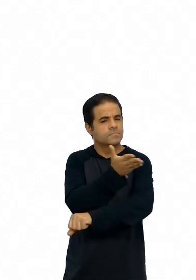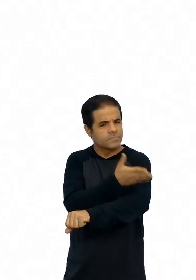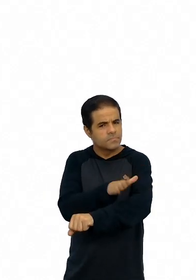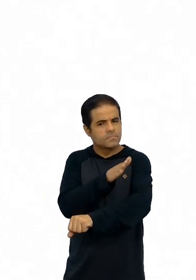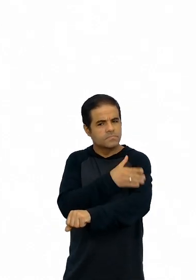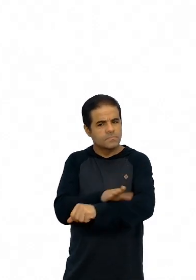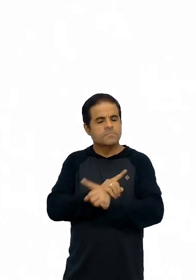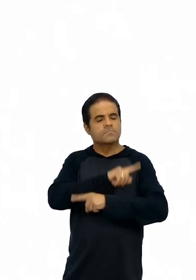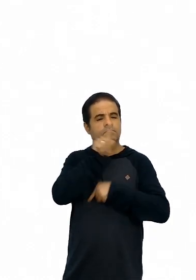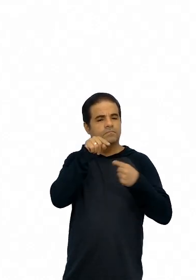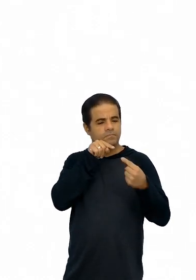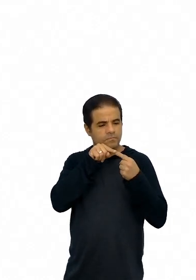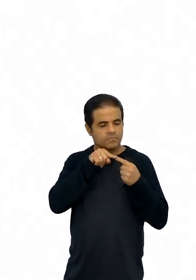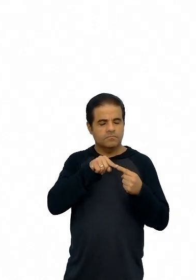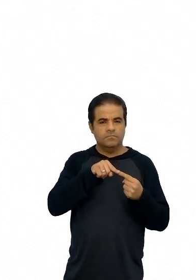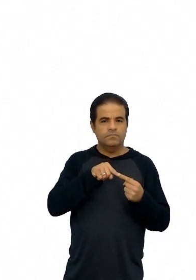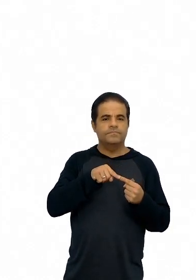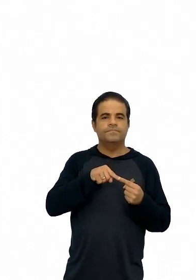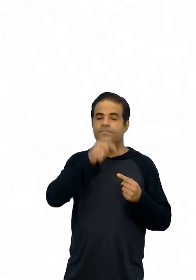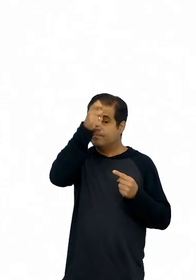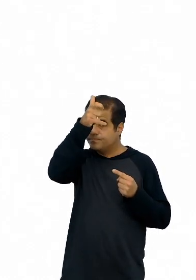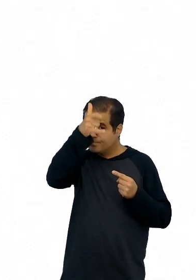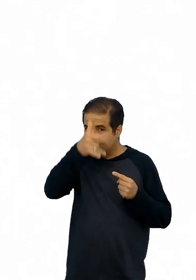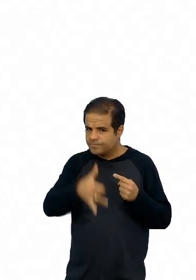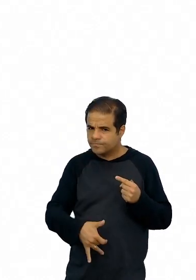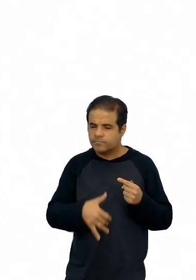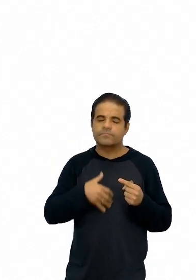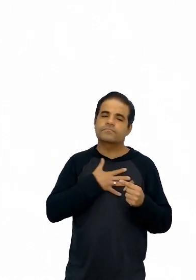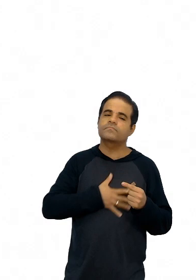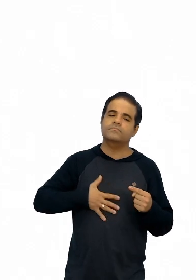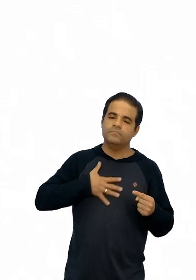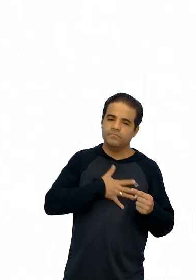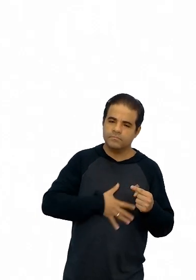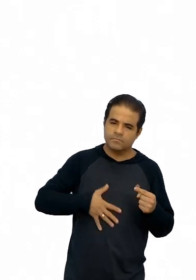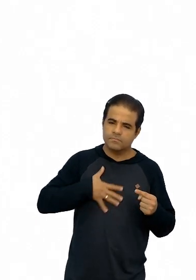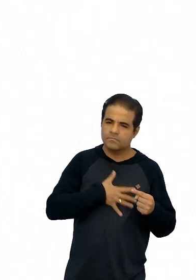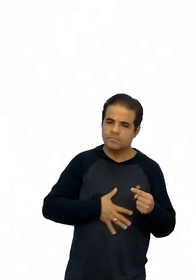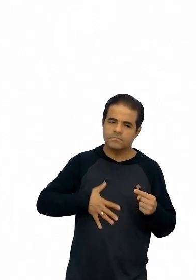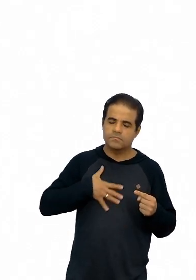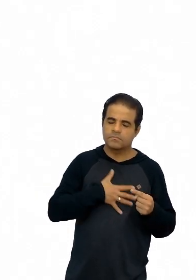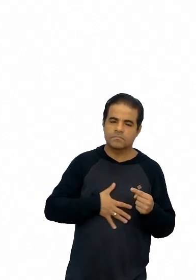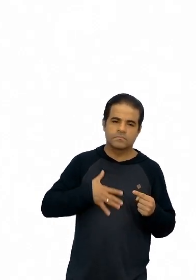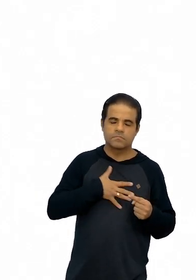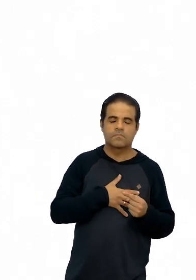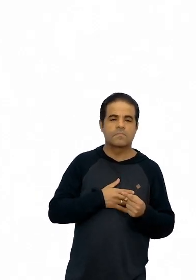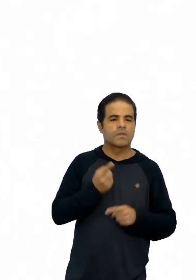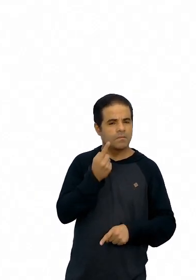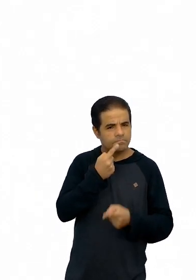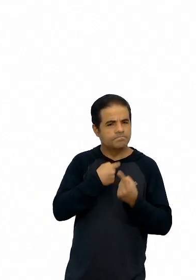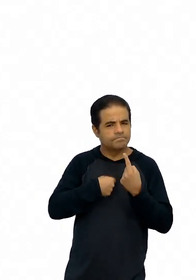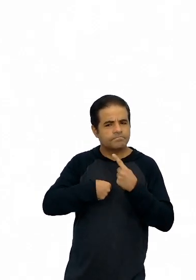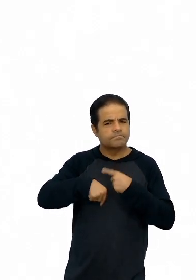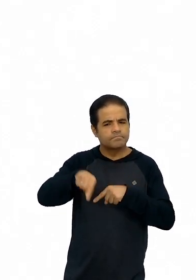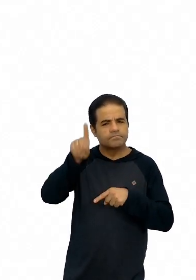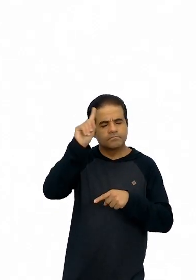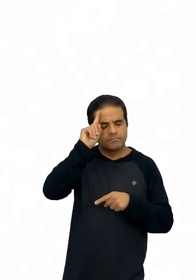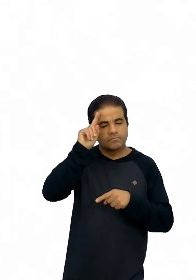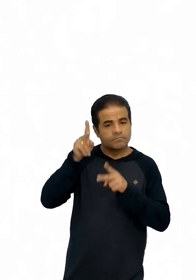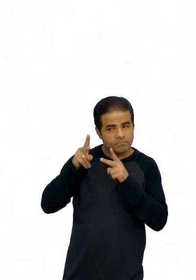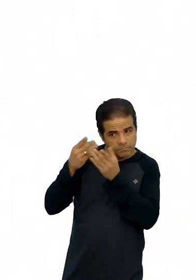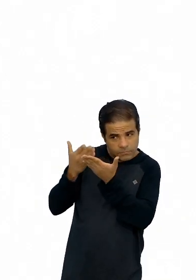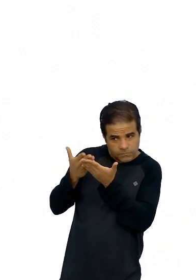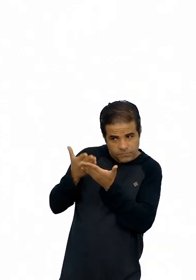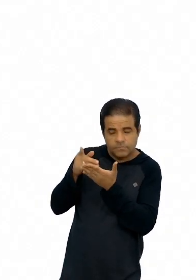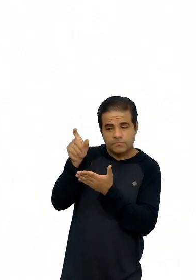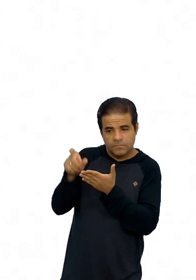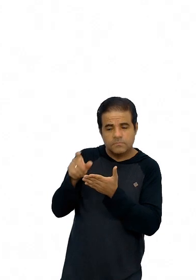nossa função, né, a nossa profissão, com gosto, né, com aprimoramento profissional, que é estudando cada